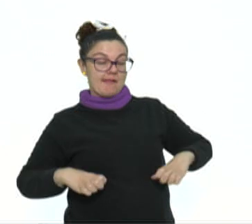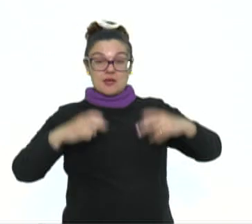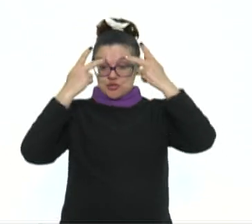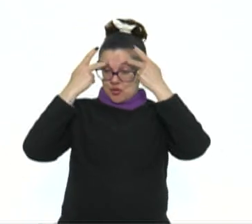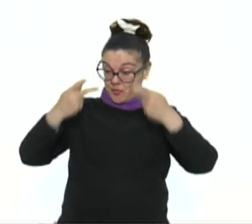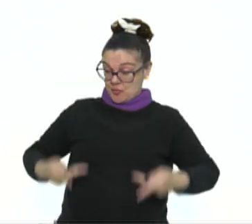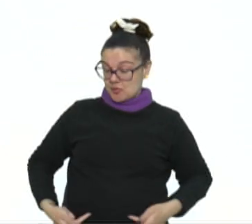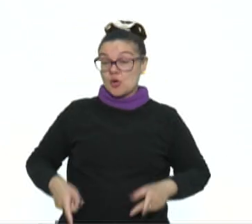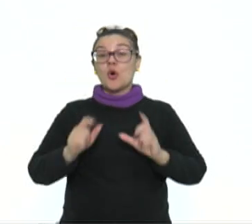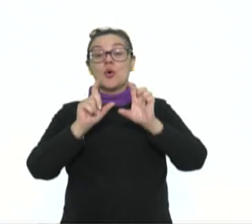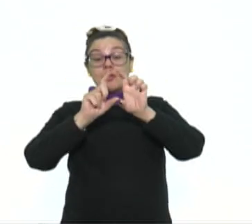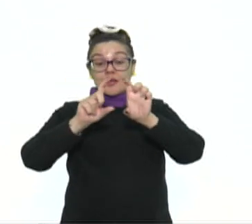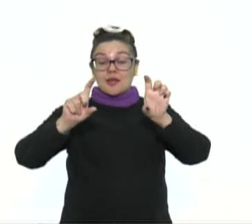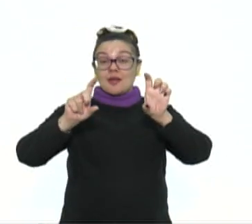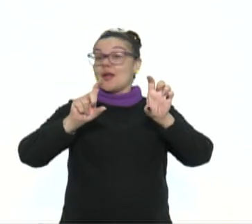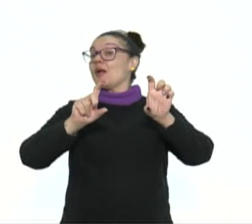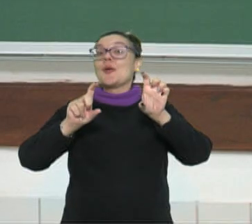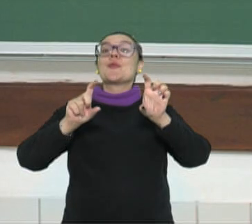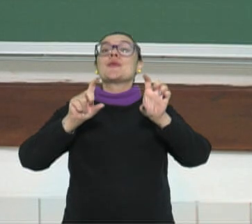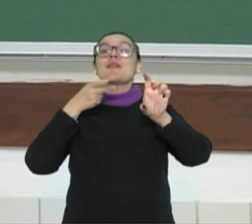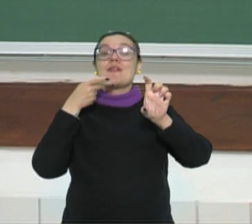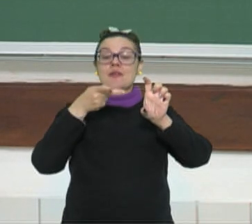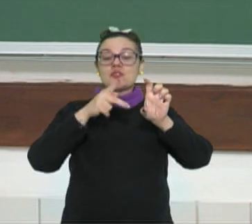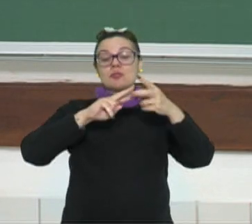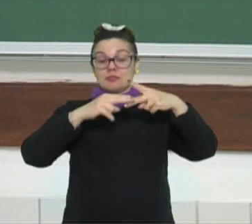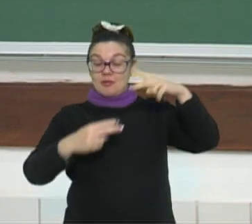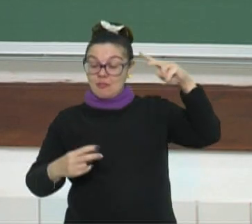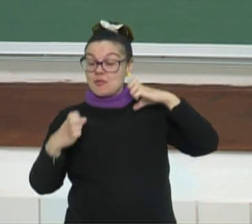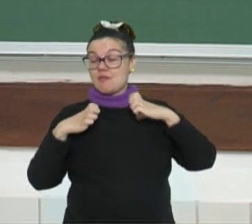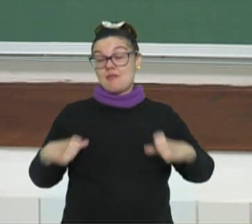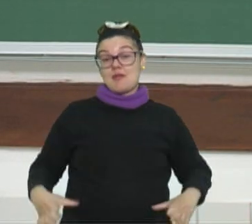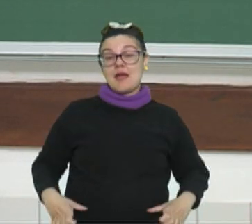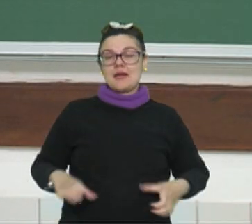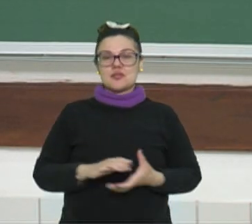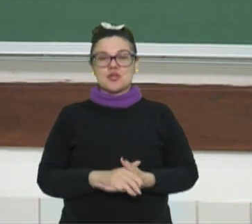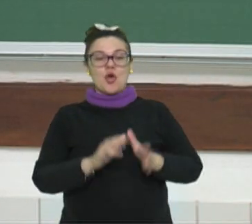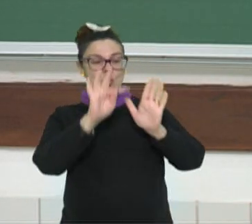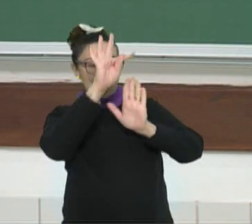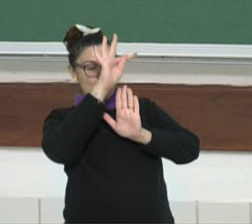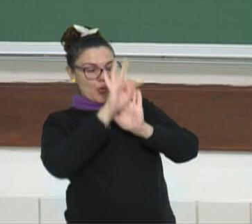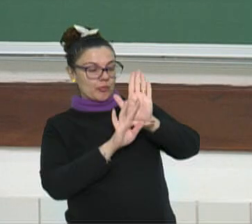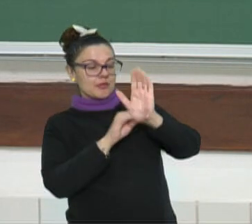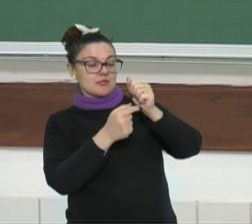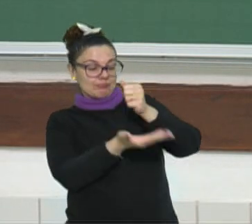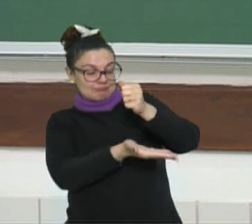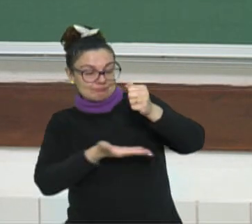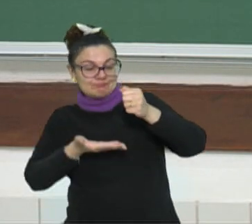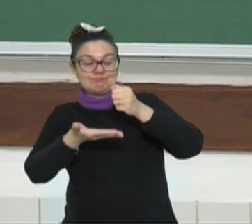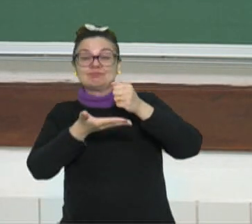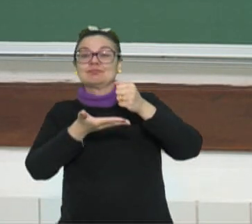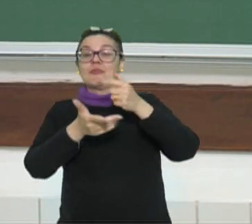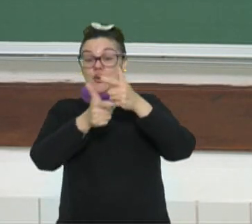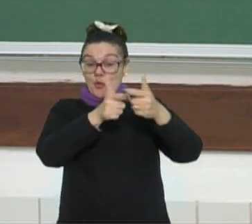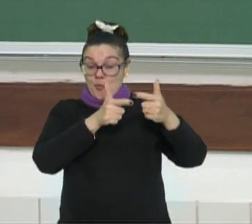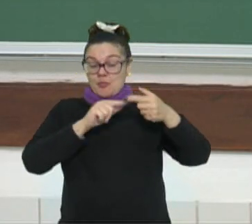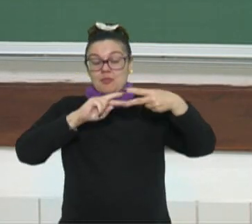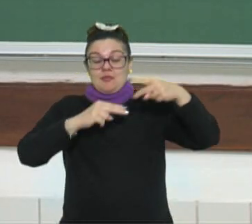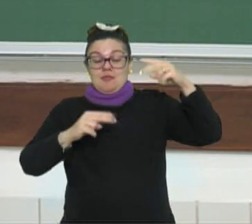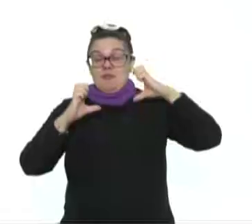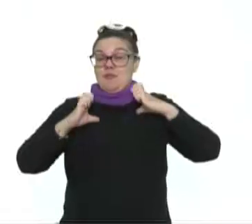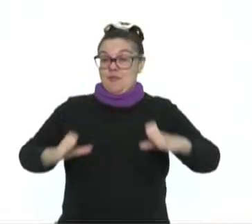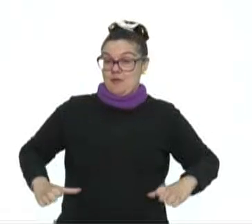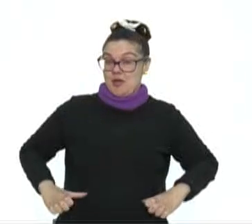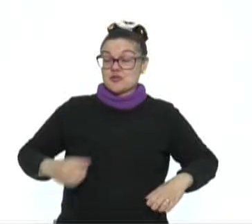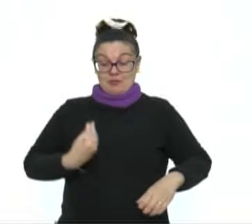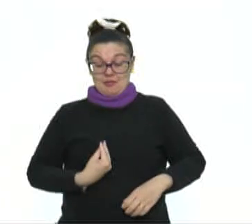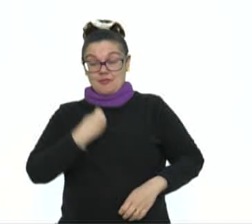o que o enunciado estava dizendo era sobre bioética. Aquele texto era para fundamentar o problema da bioética, que é justamente